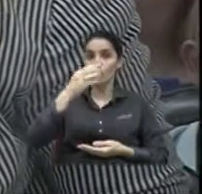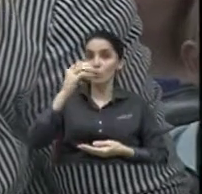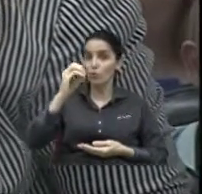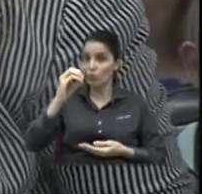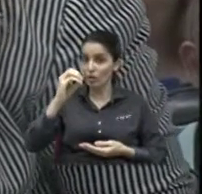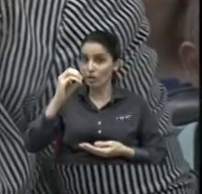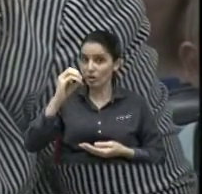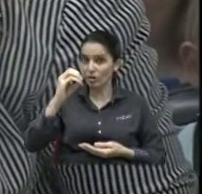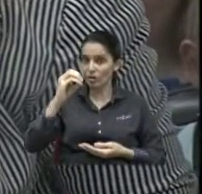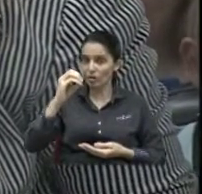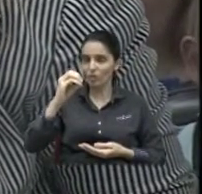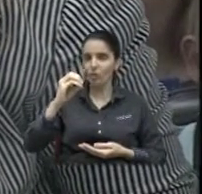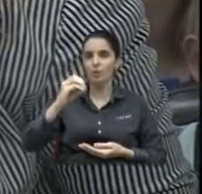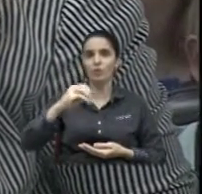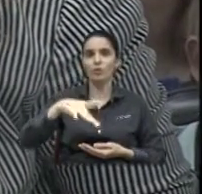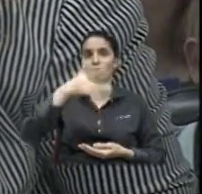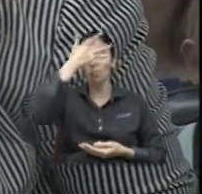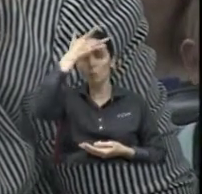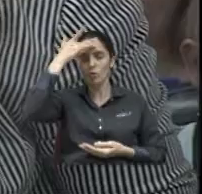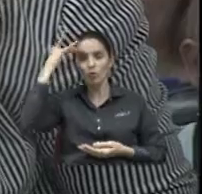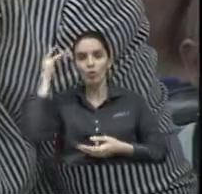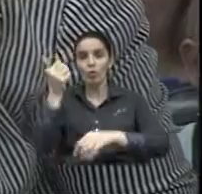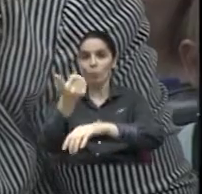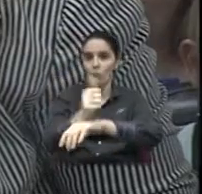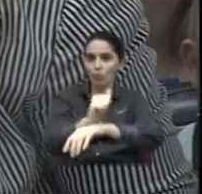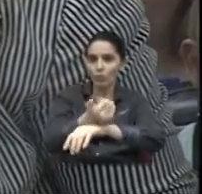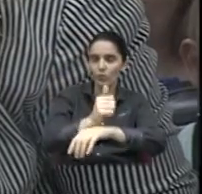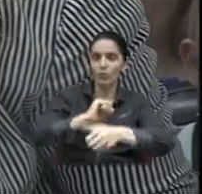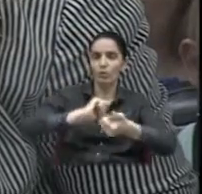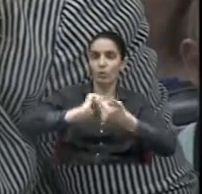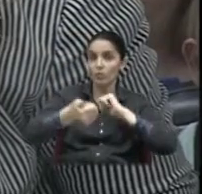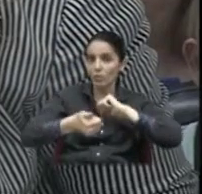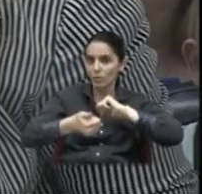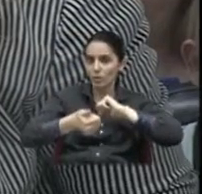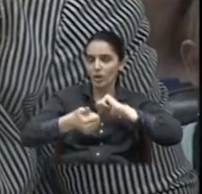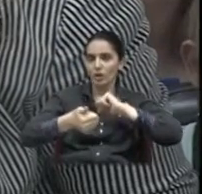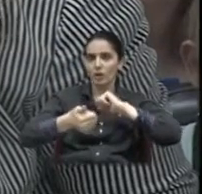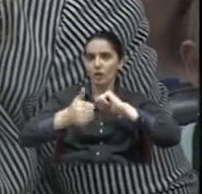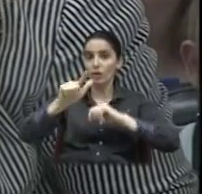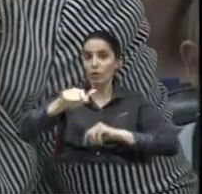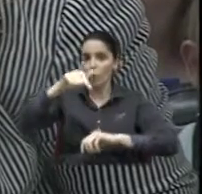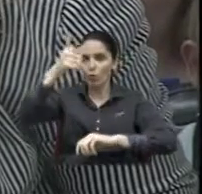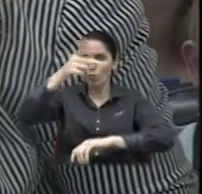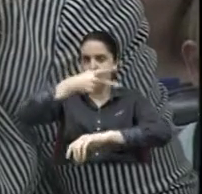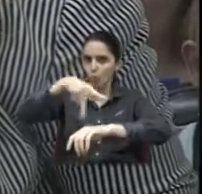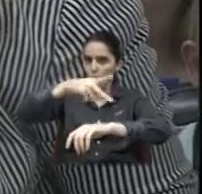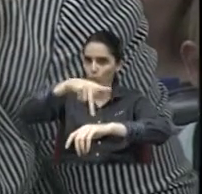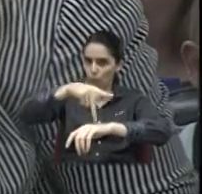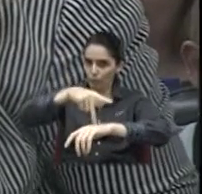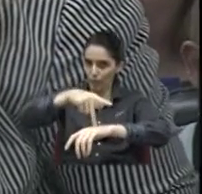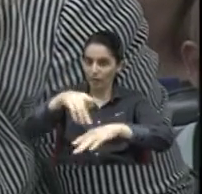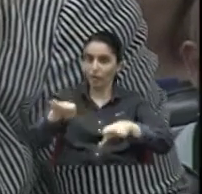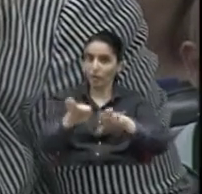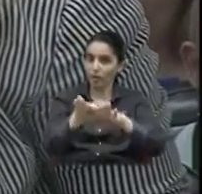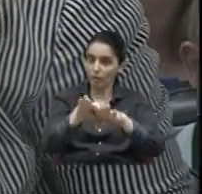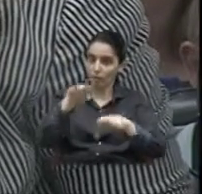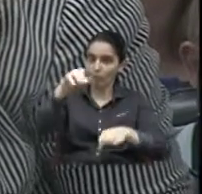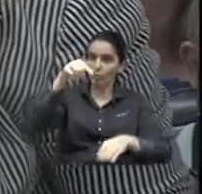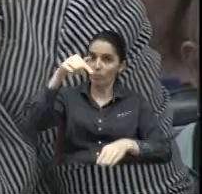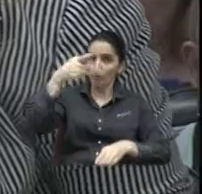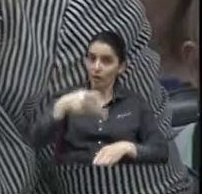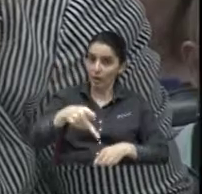atletas que levaram o nome de Limeira a nível nacional e internacional. E não